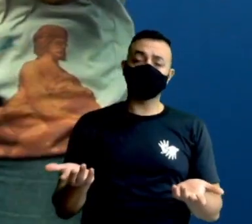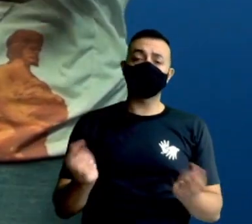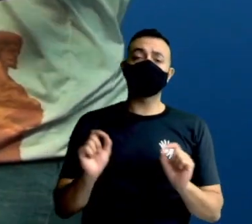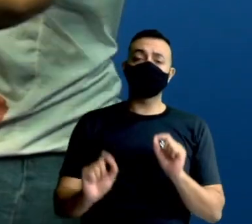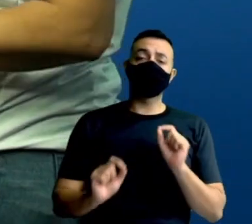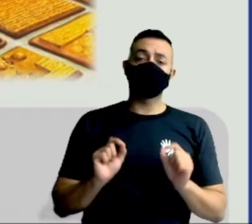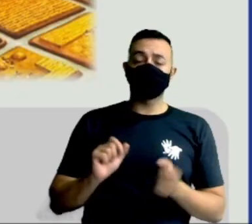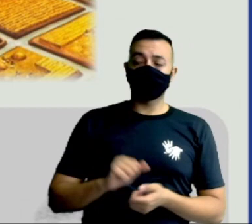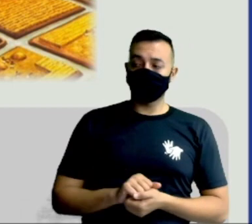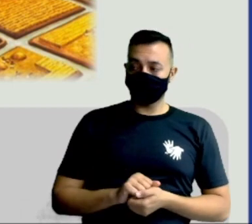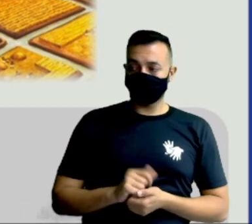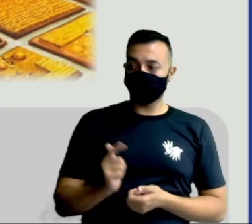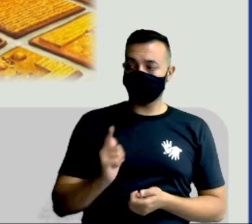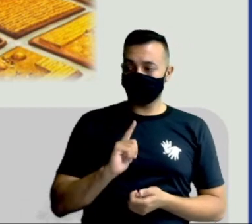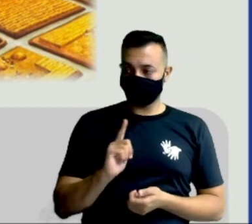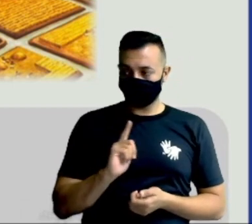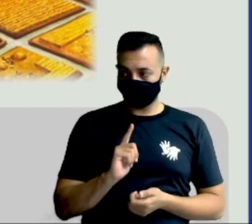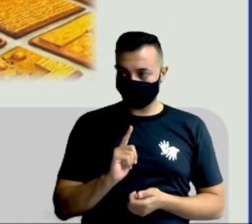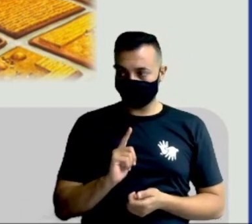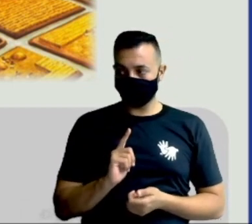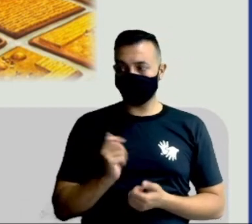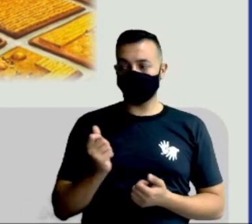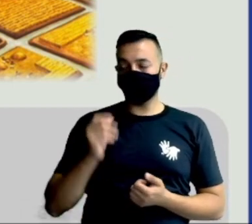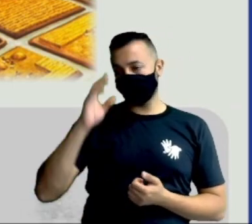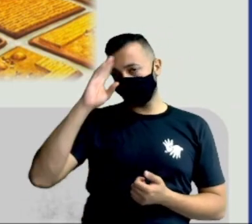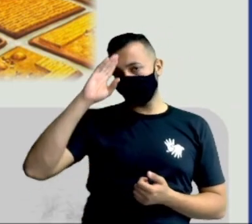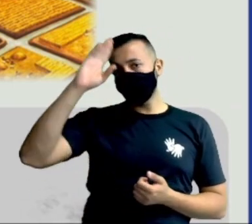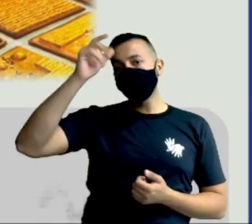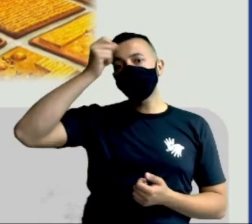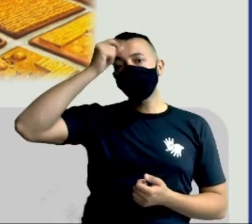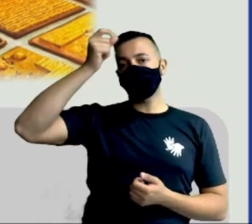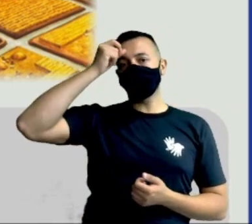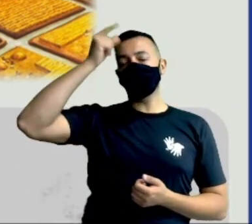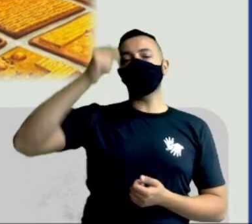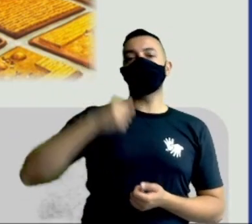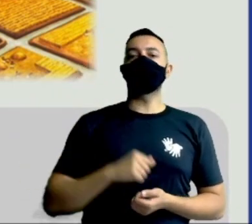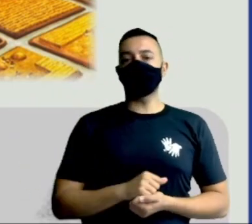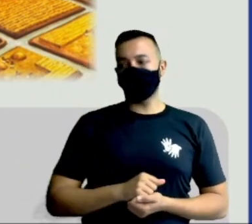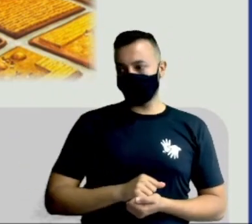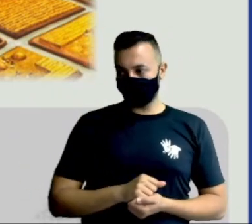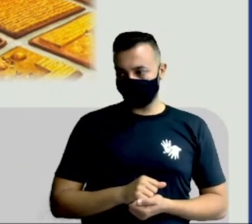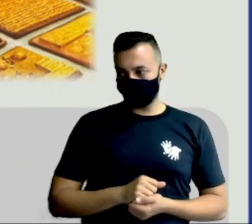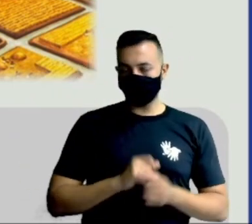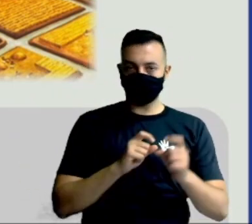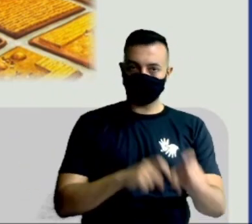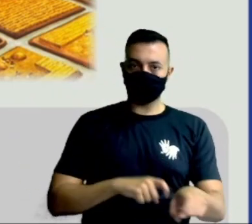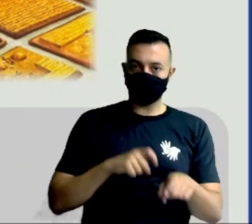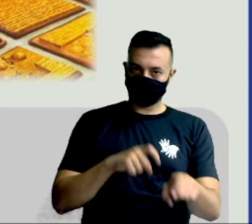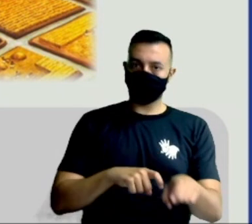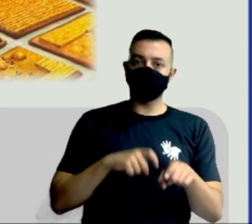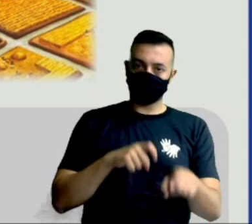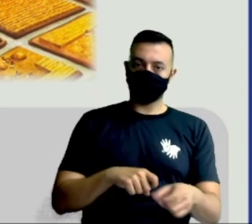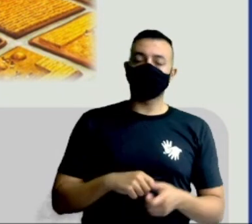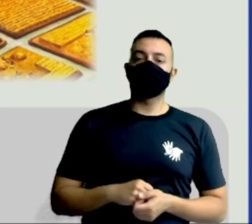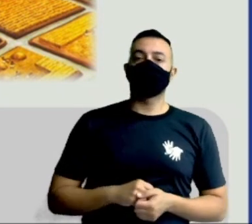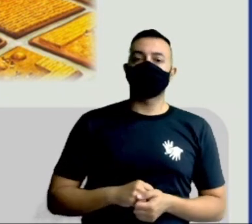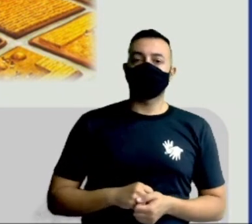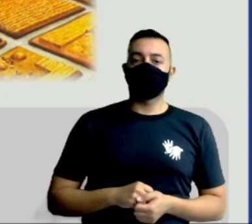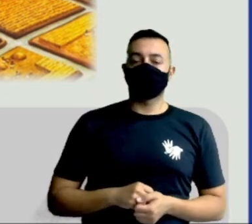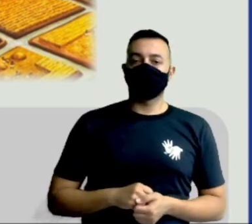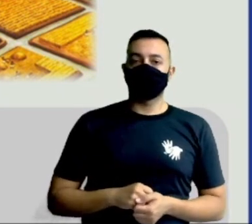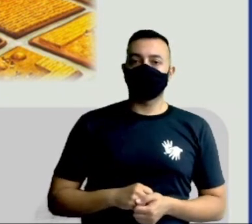essas? A gente tem como uma das principais invenções a agricultura, o desenvolvimento da